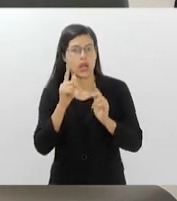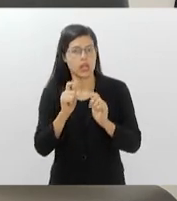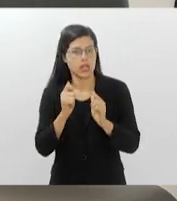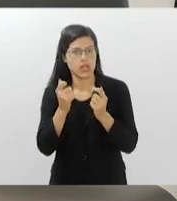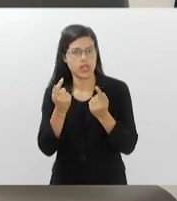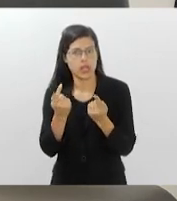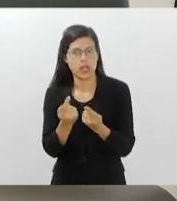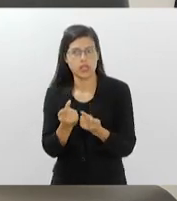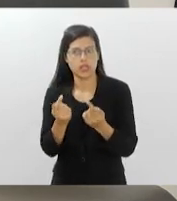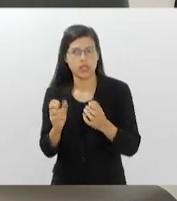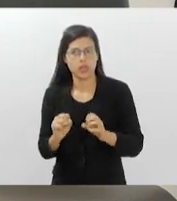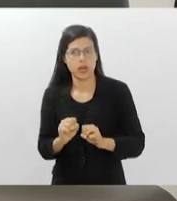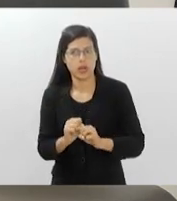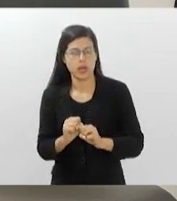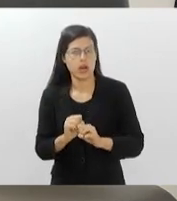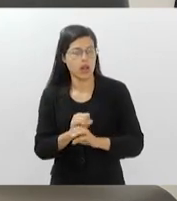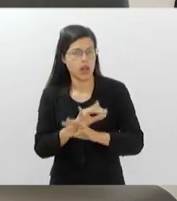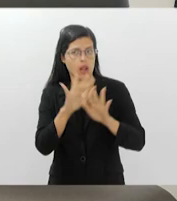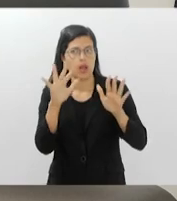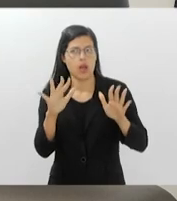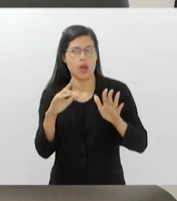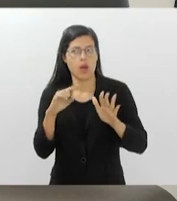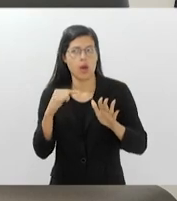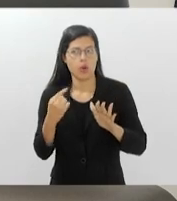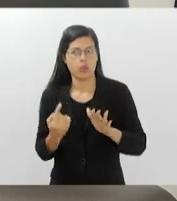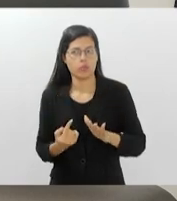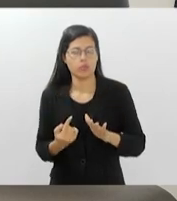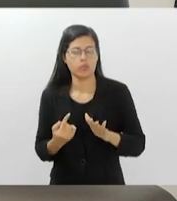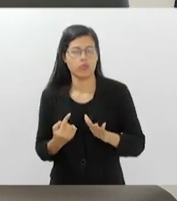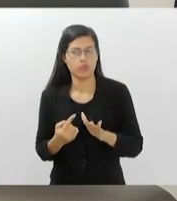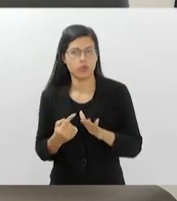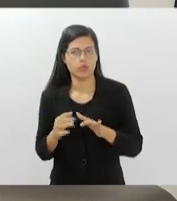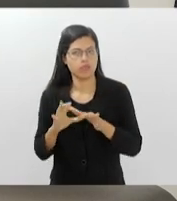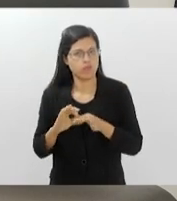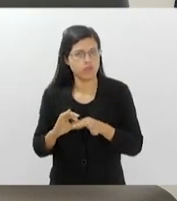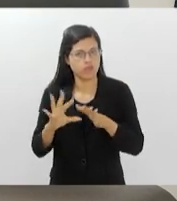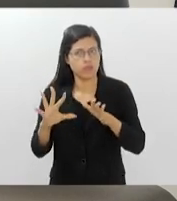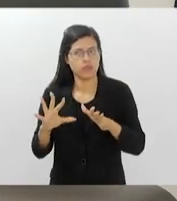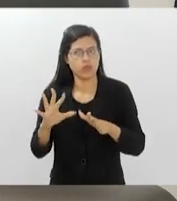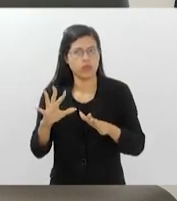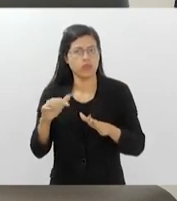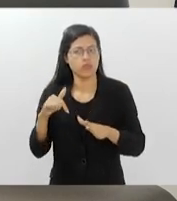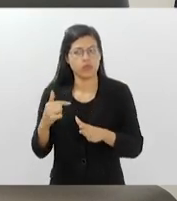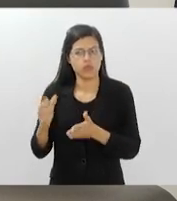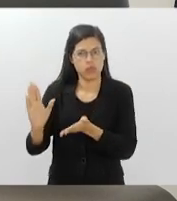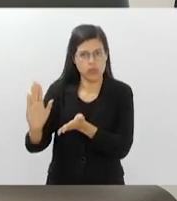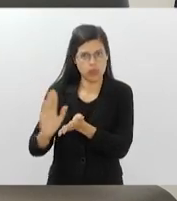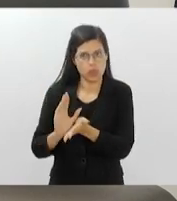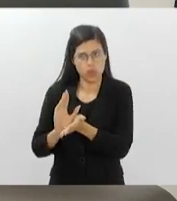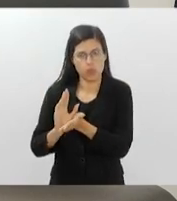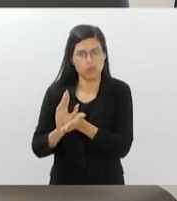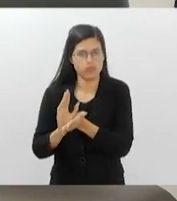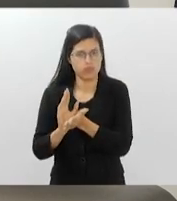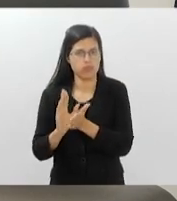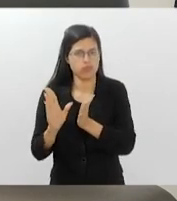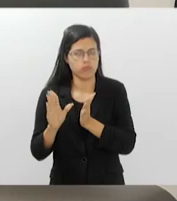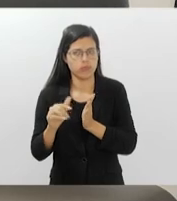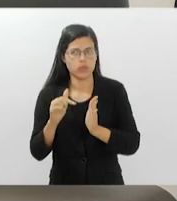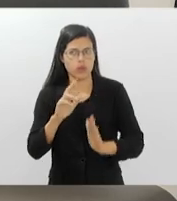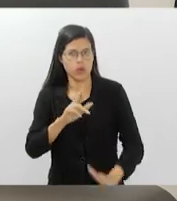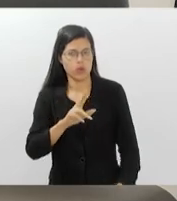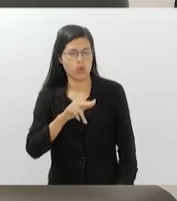estamos deixando Abrindo mão de receber a nossa rubrica orçamentária para o fundo da